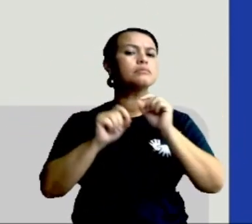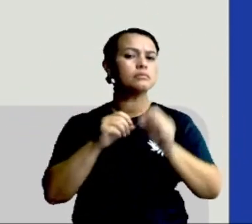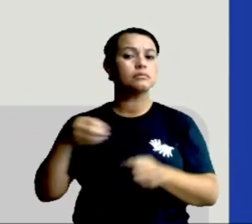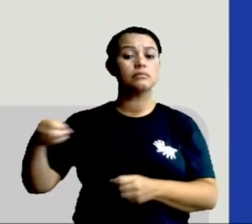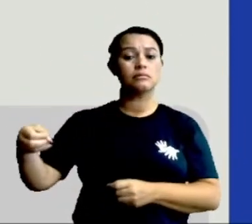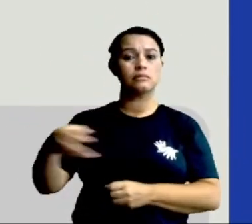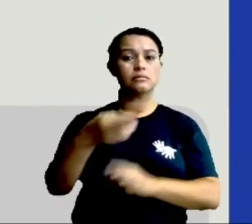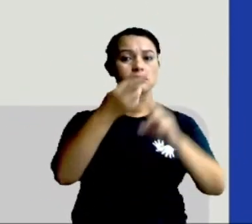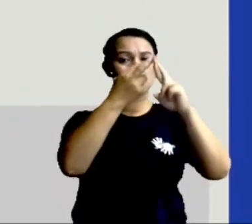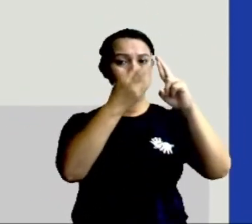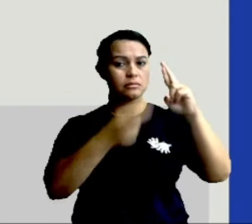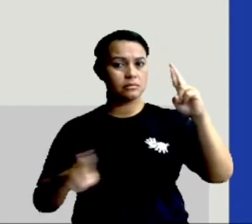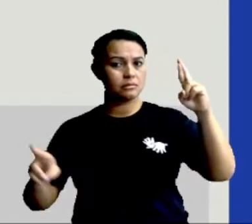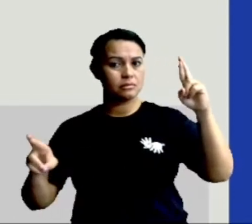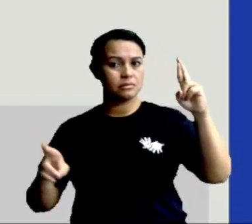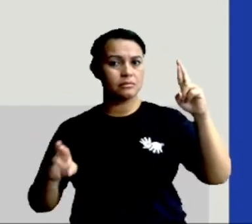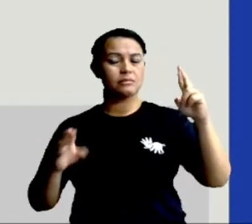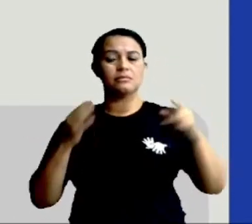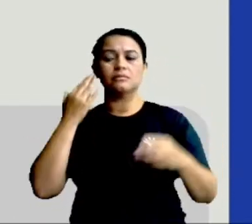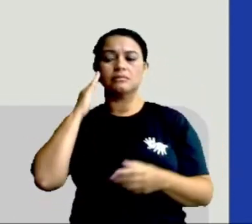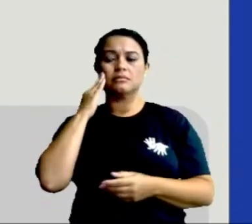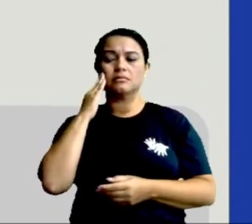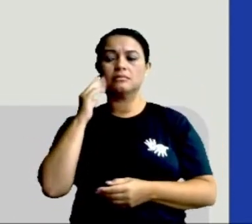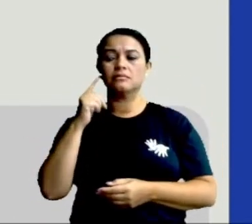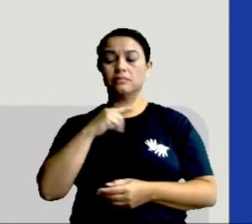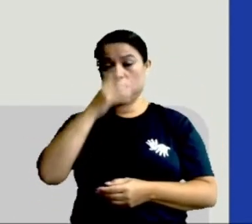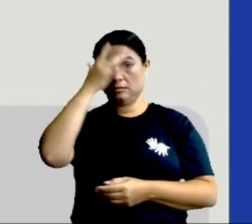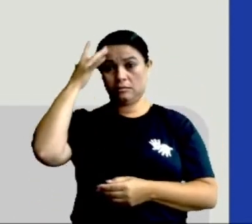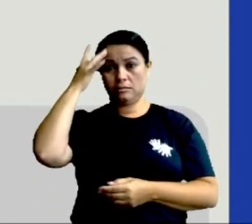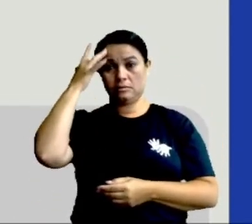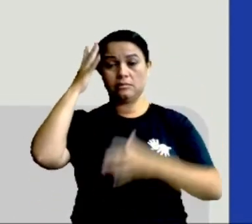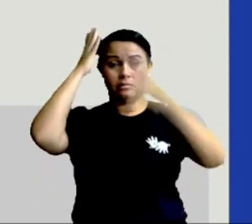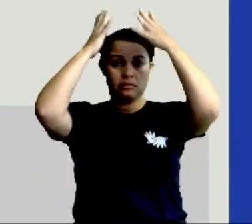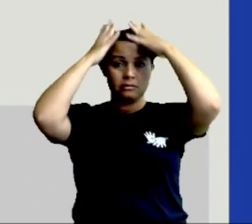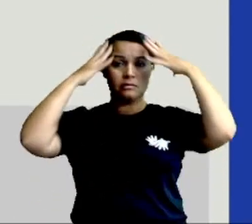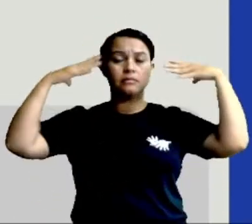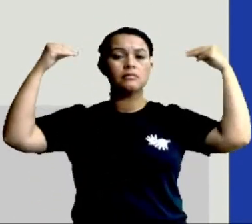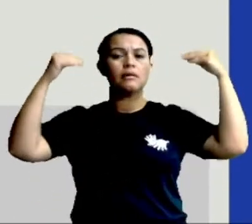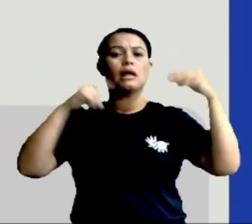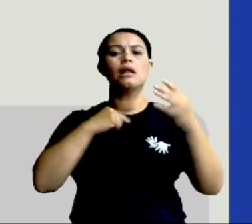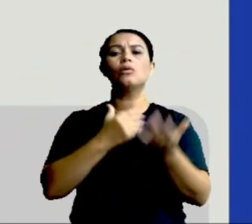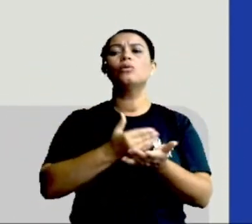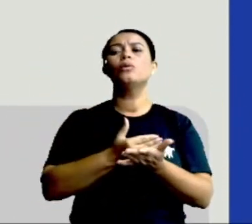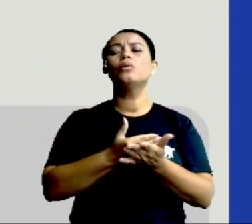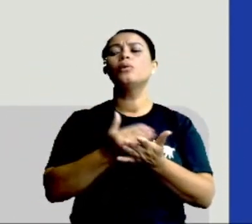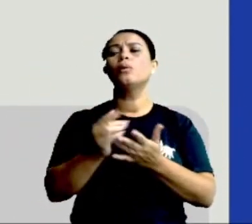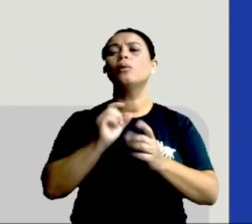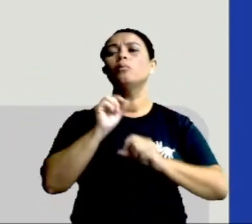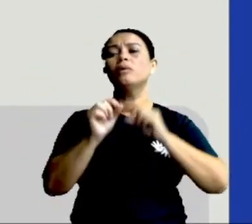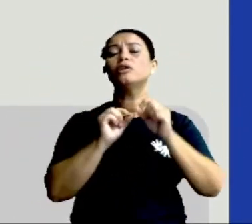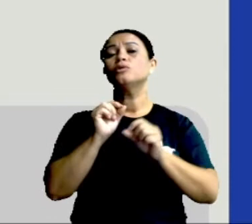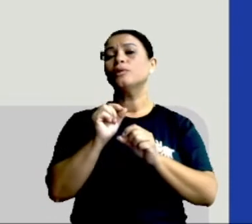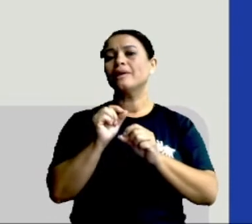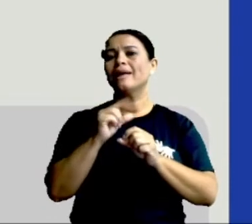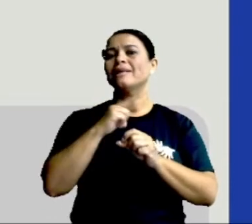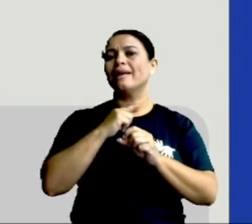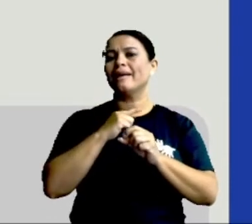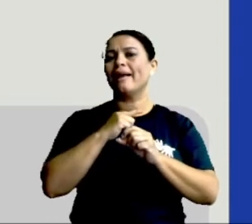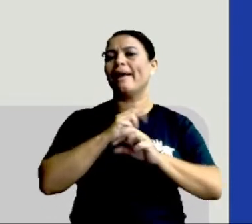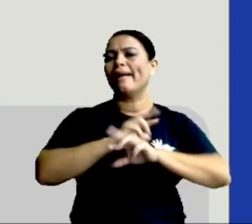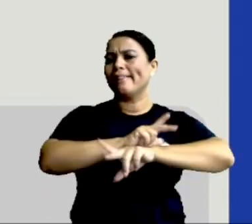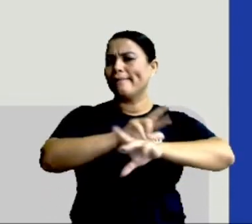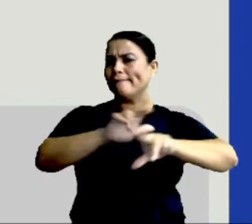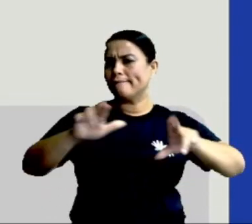nova religião, que seria o calvinismo, tá? Trazida por eles. No princípio, este gerou vários conflitos de